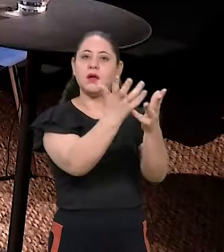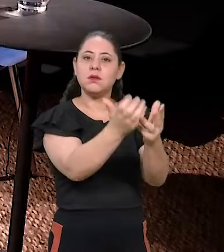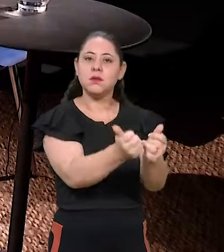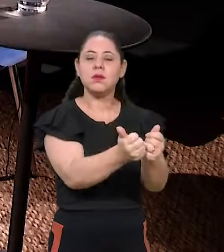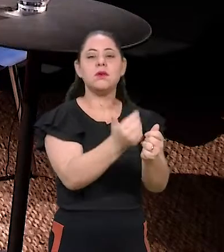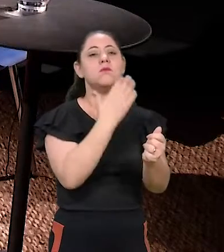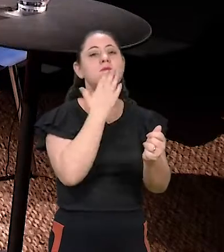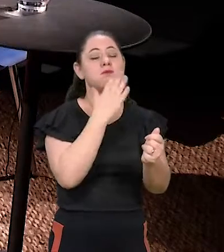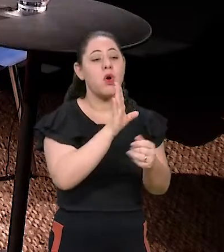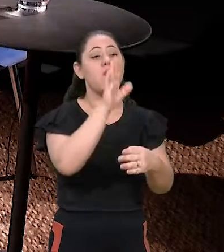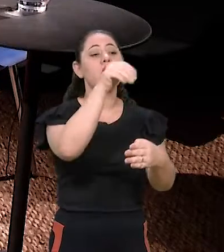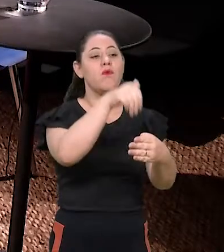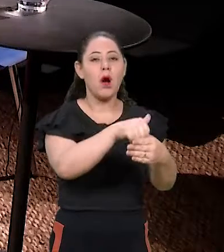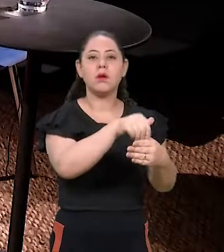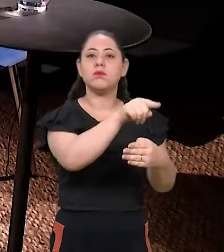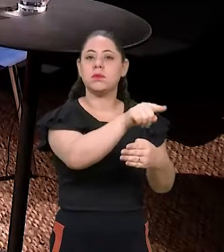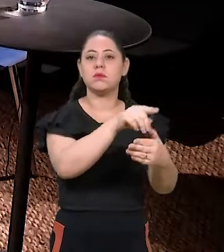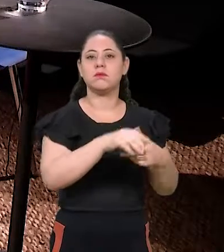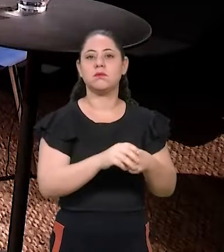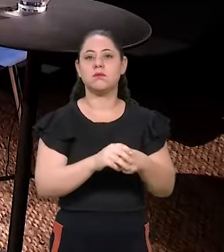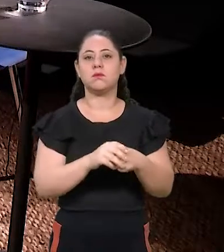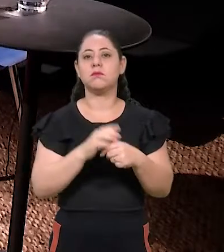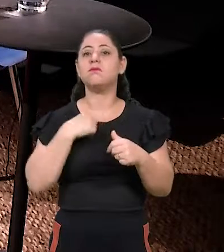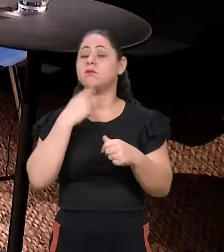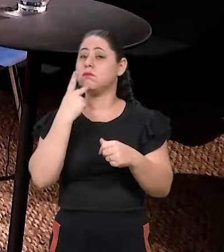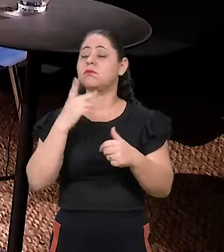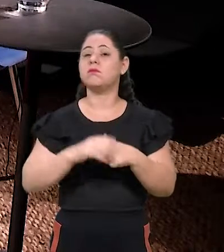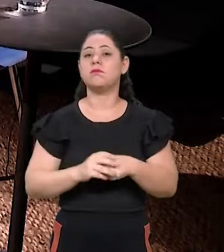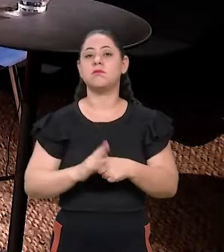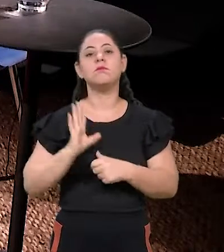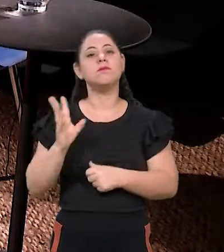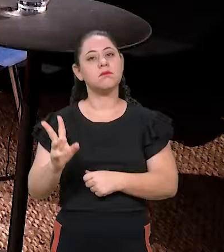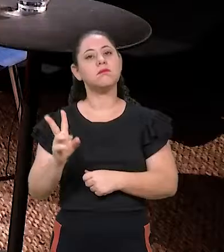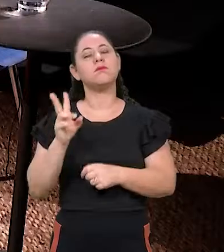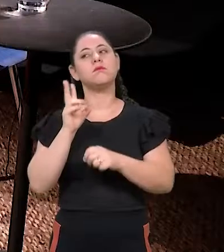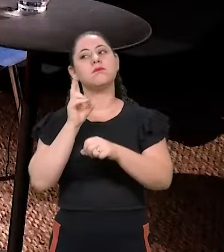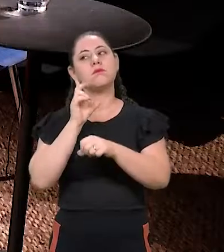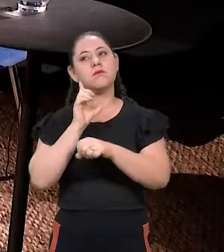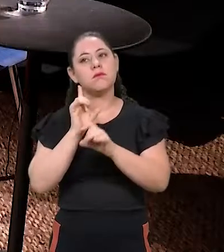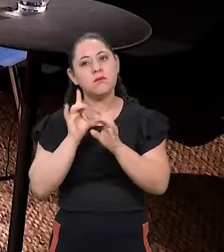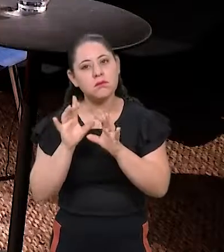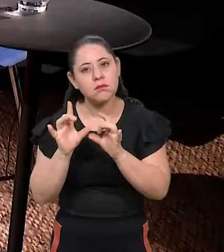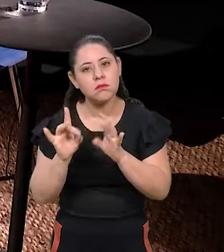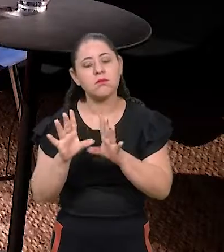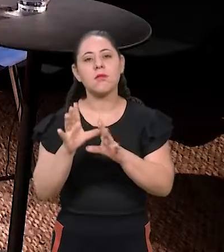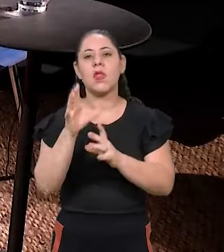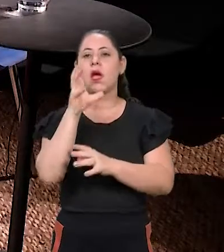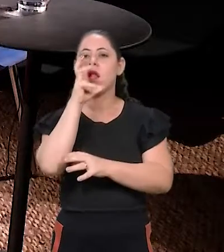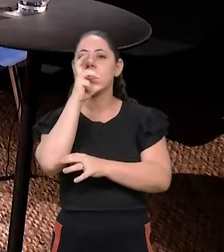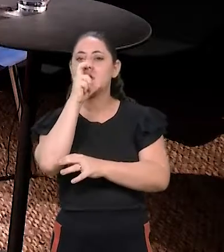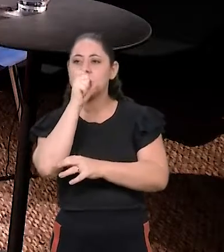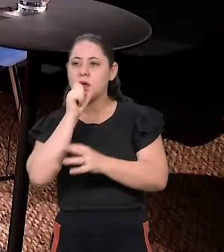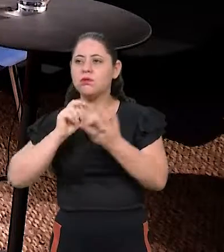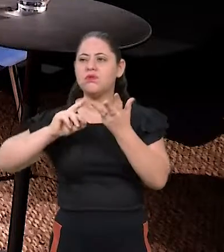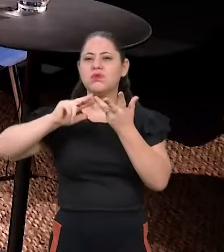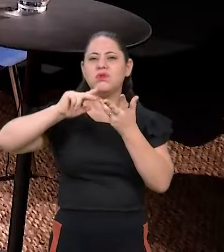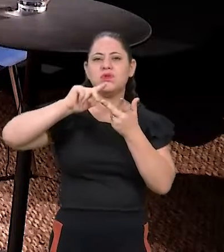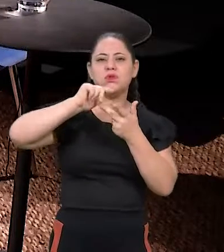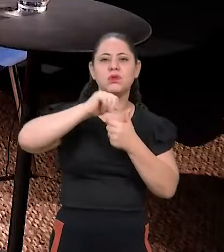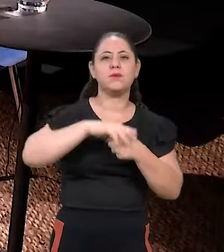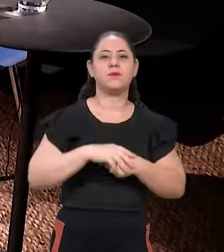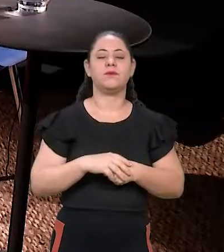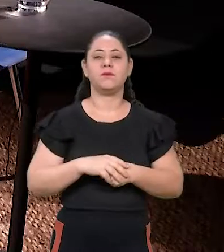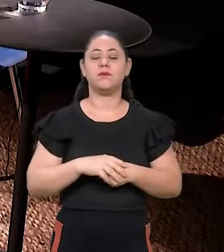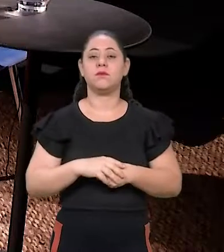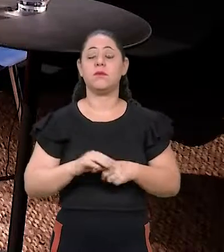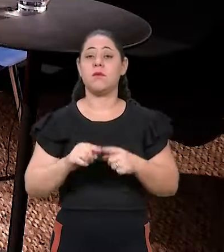ele, eu falo assim, eu já vendi laranja, de tudo, eu já vendi um monte de coisa, mas